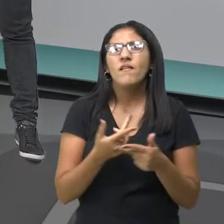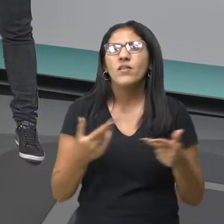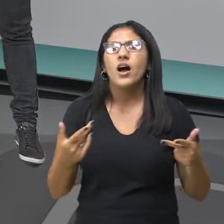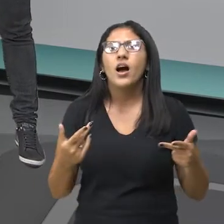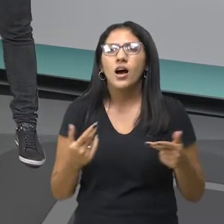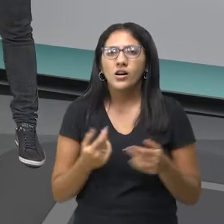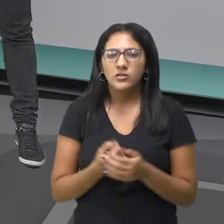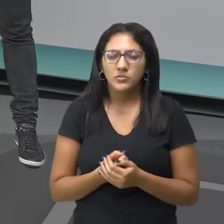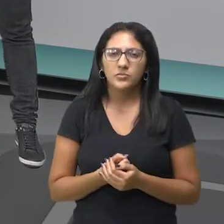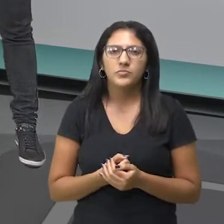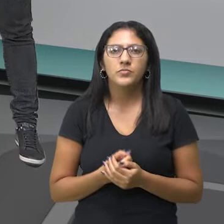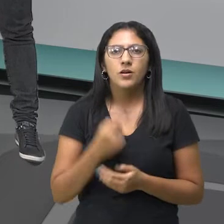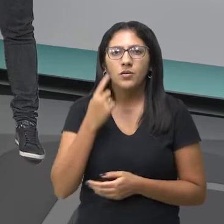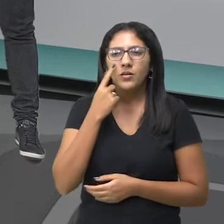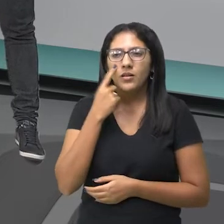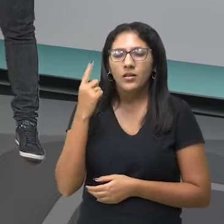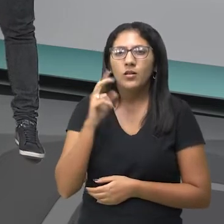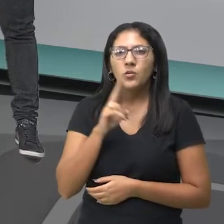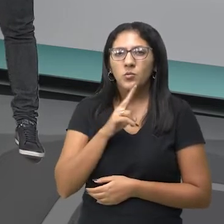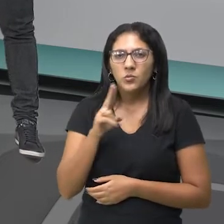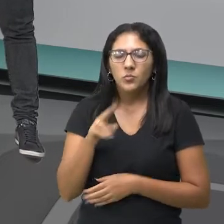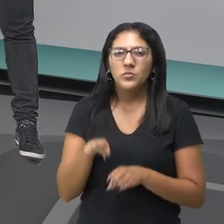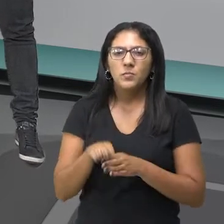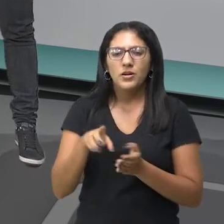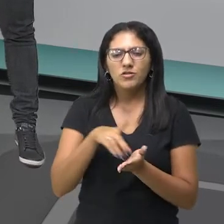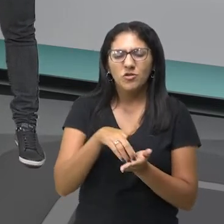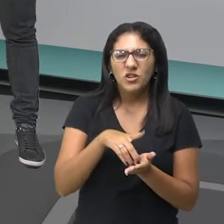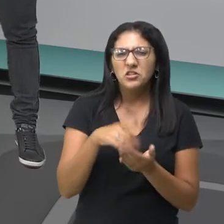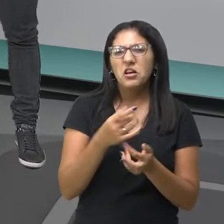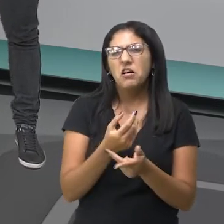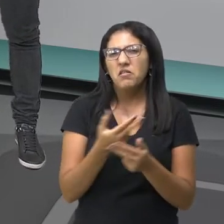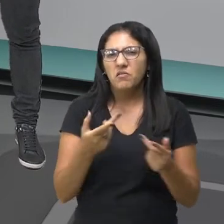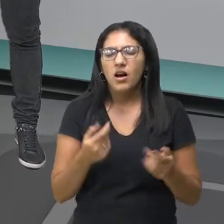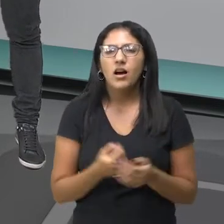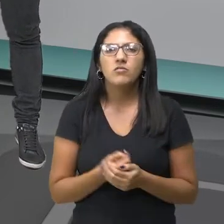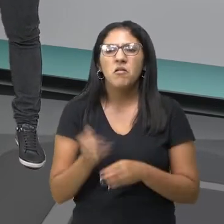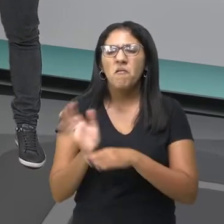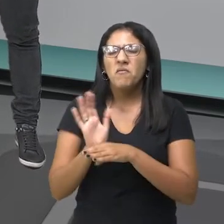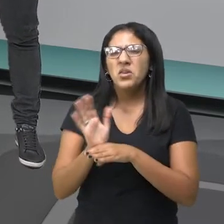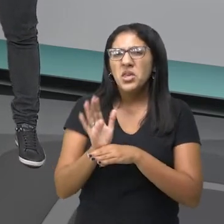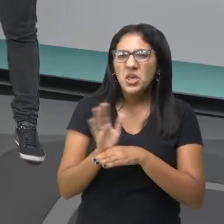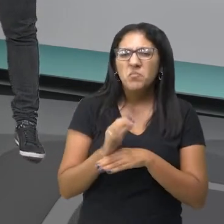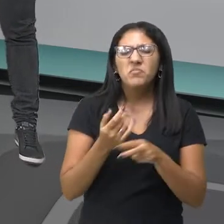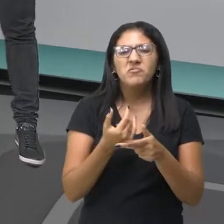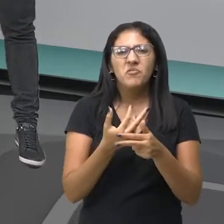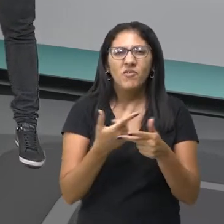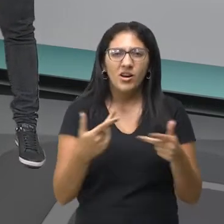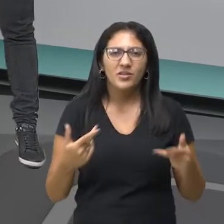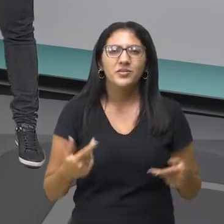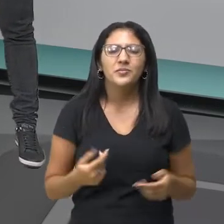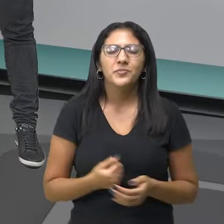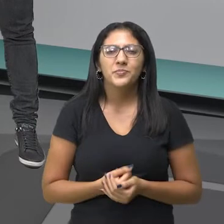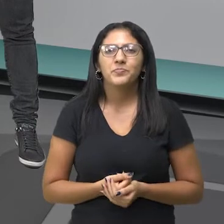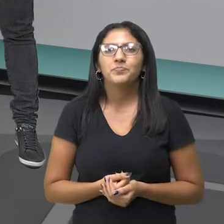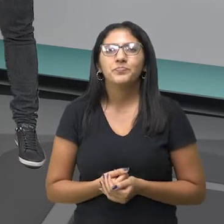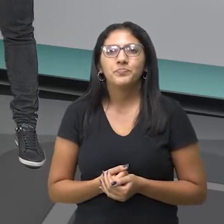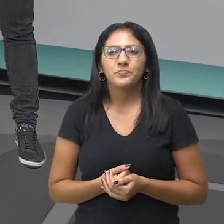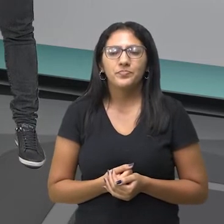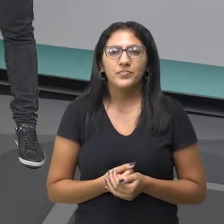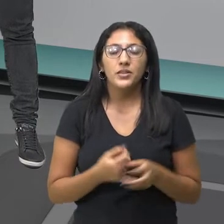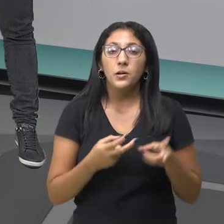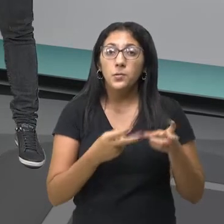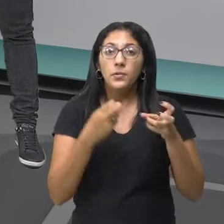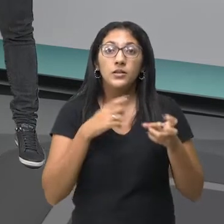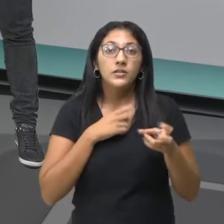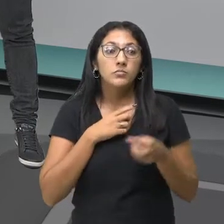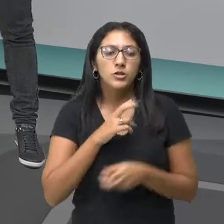de Volta para o Futuro 2 e Jurassic Park, comerciais, séries de TV e filmes. Observe que agora apareceu o nome